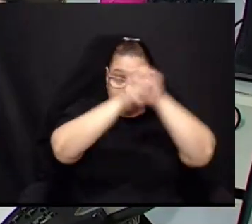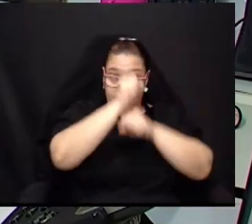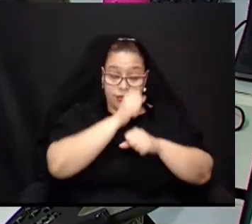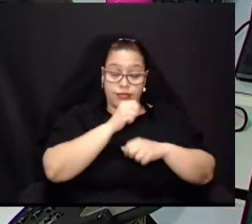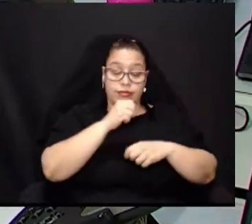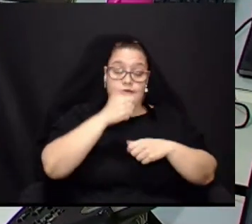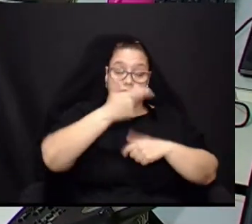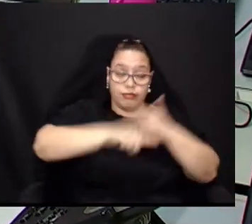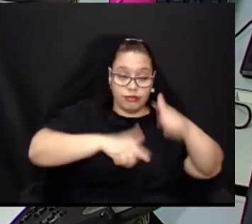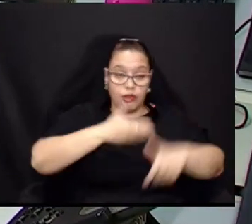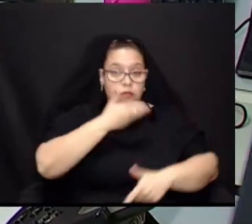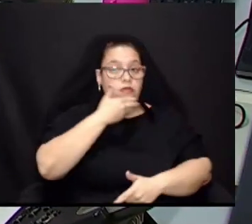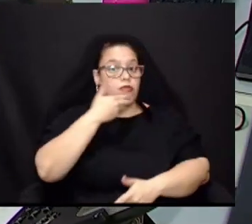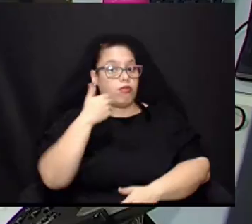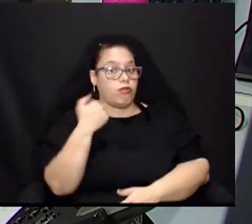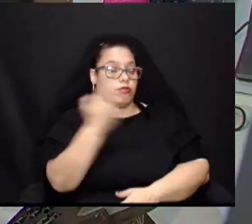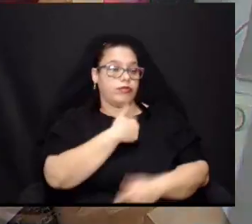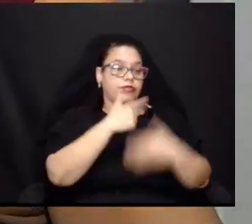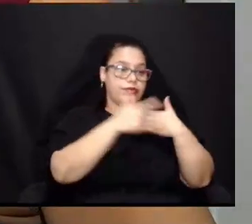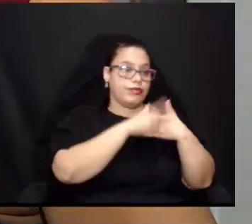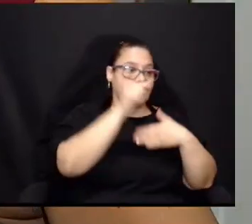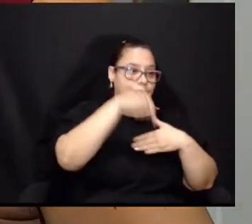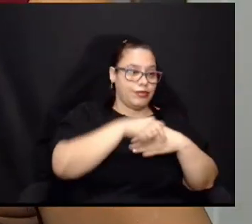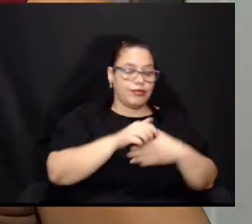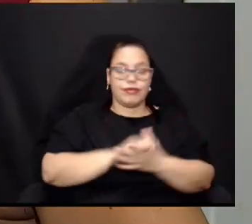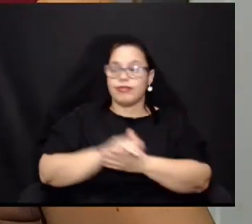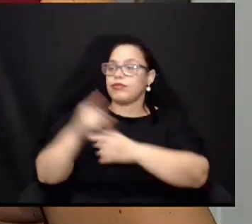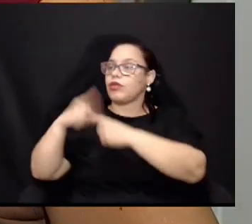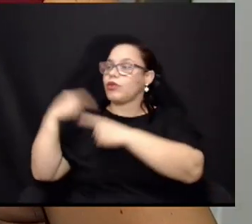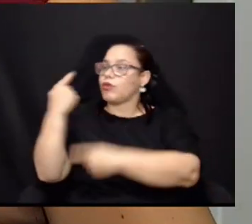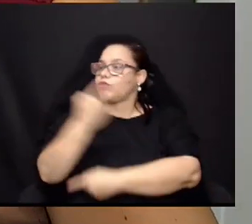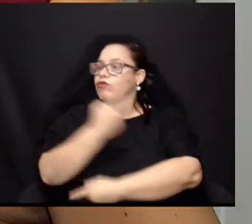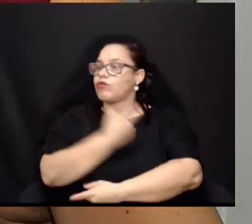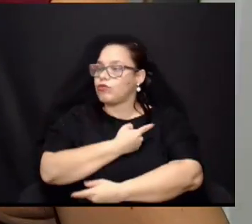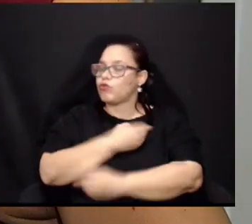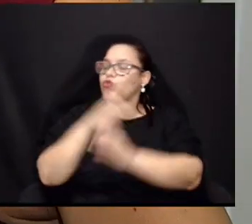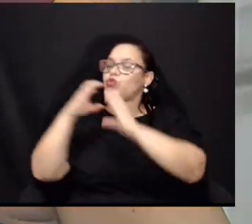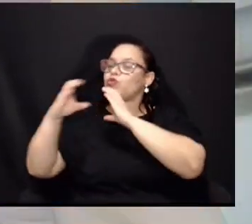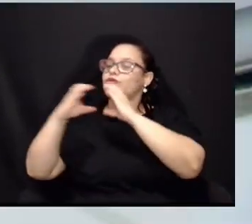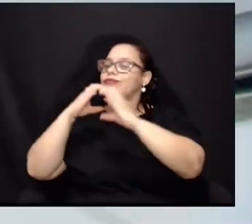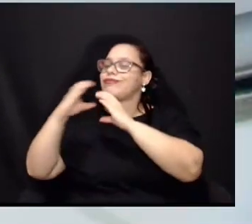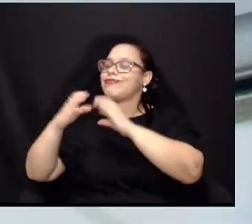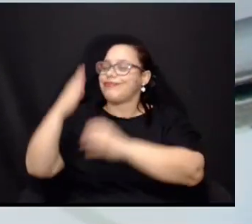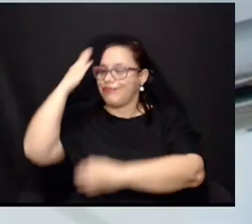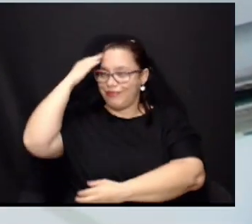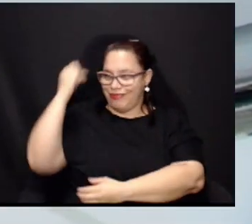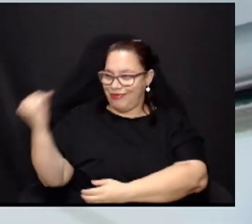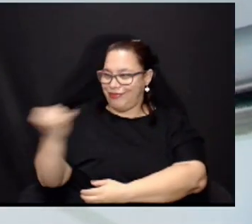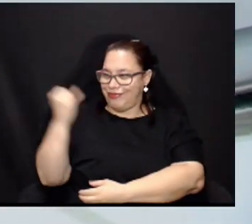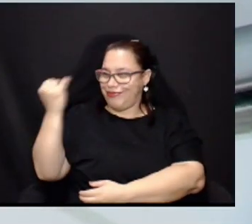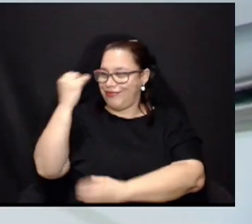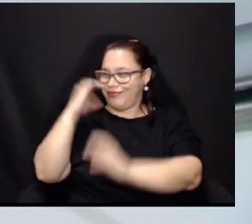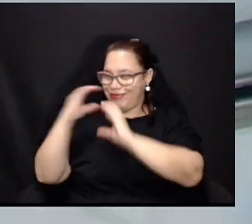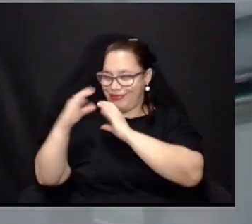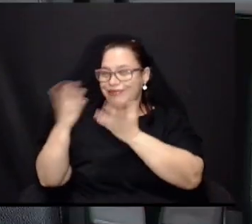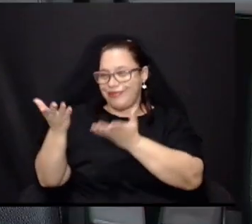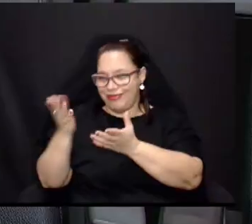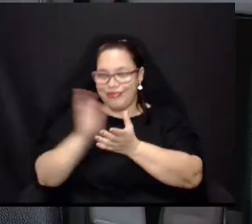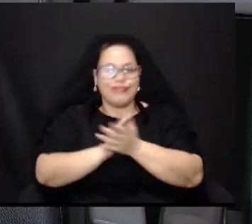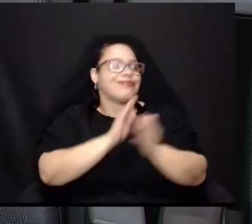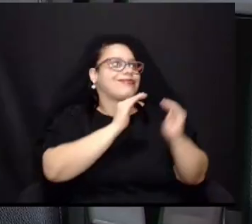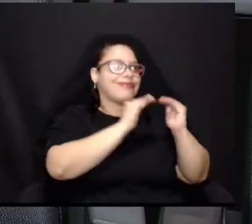e esse é o nosso papel aqui dentro. Porque nós, como comunicadores, a gente sabe da importância da comunicação, né? Com certeza,